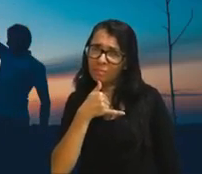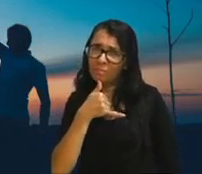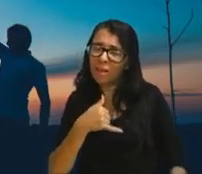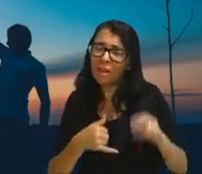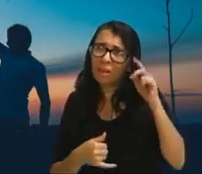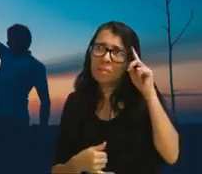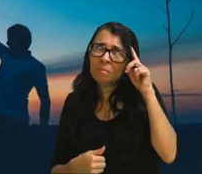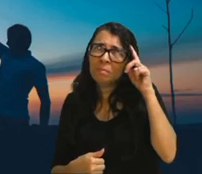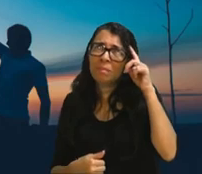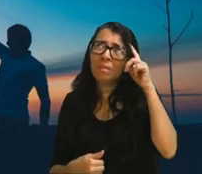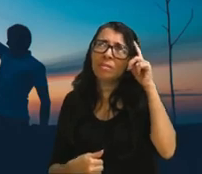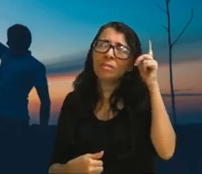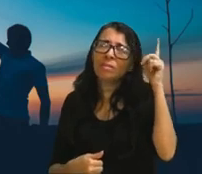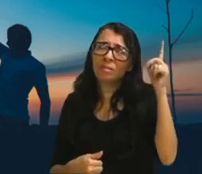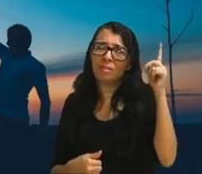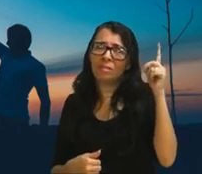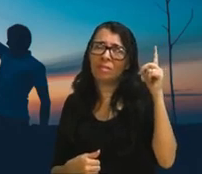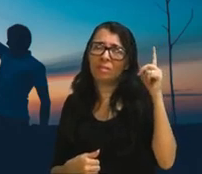edificar um lar